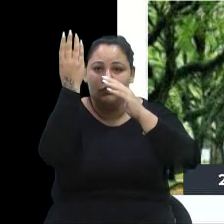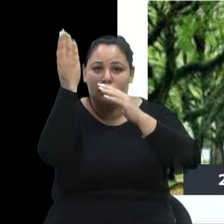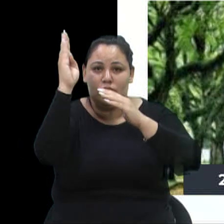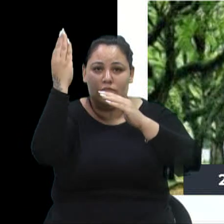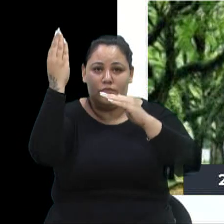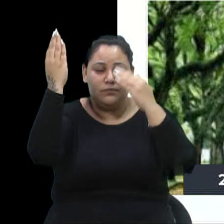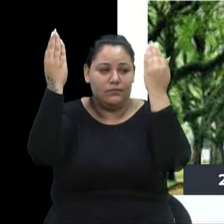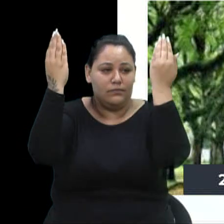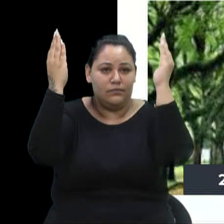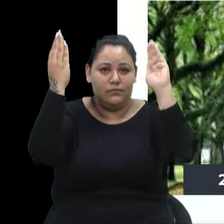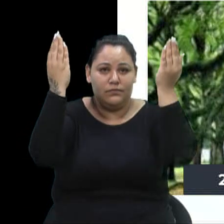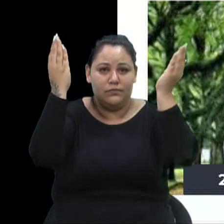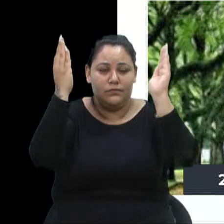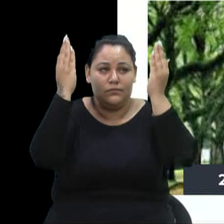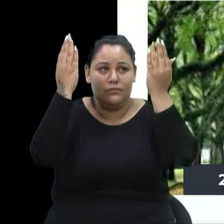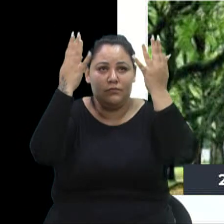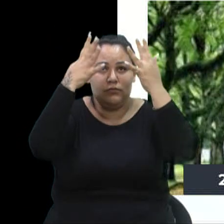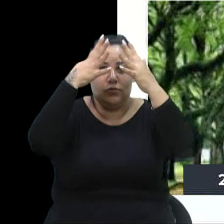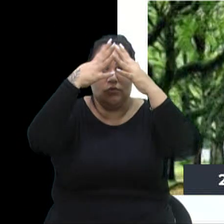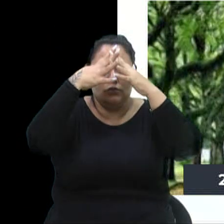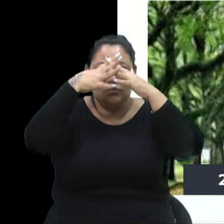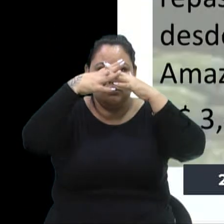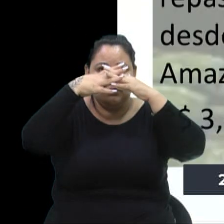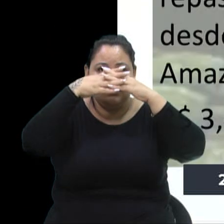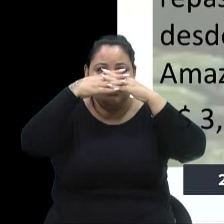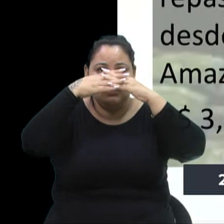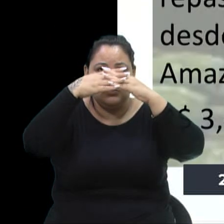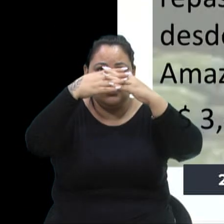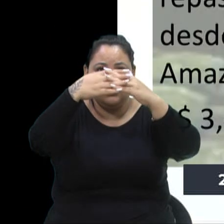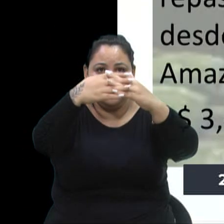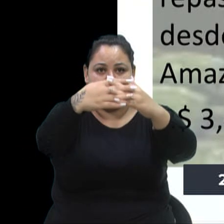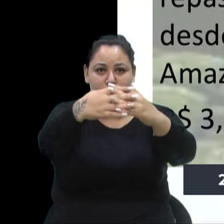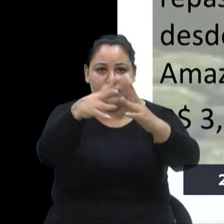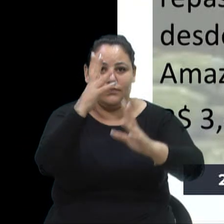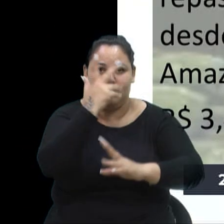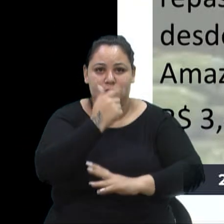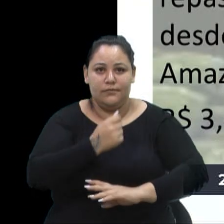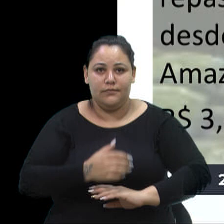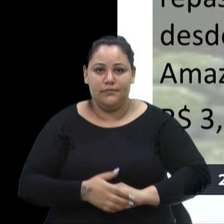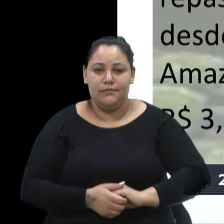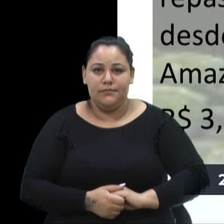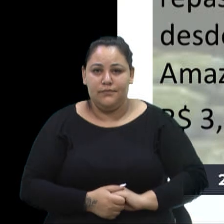encontram e formam uma galeria de árvores. Isso.